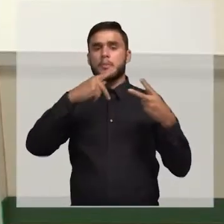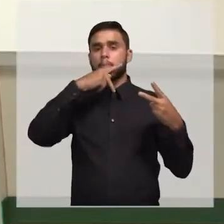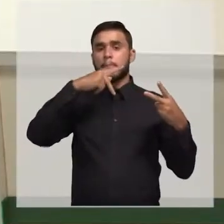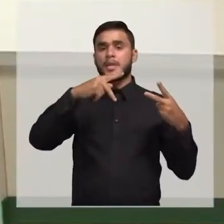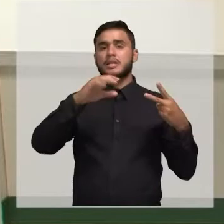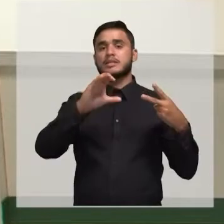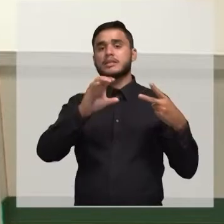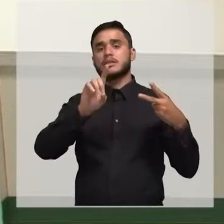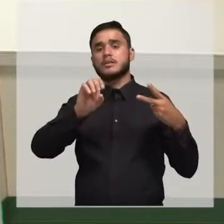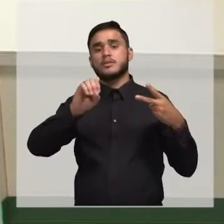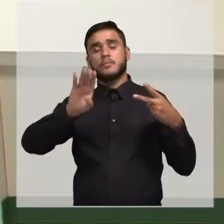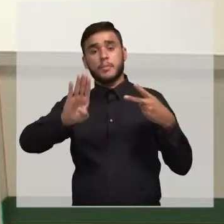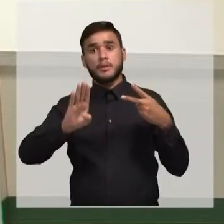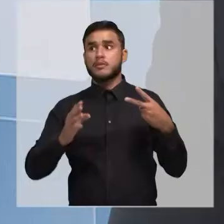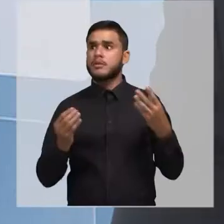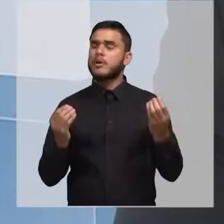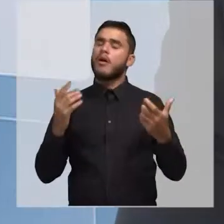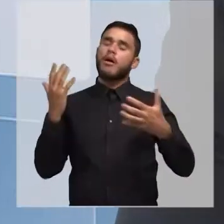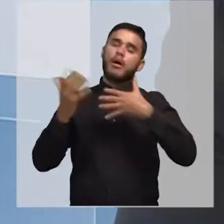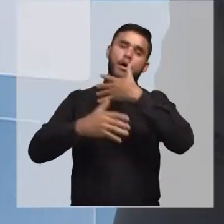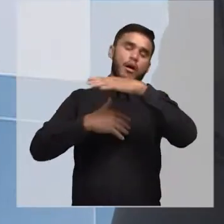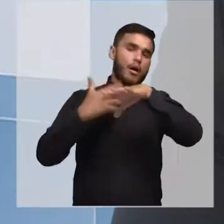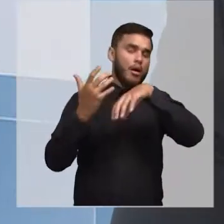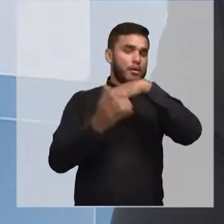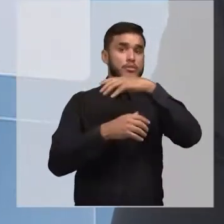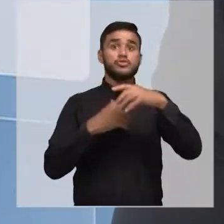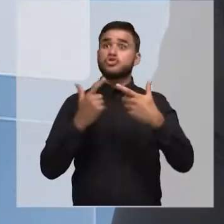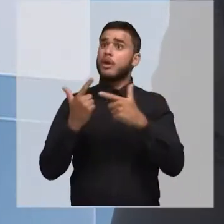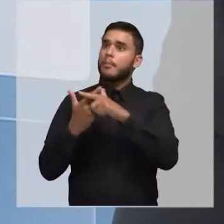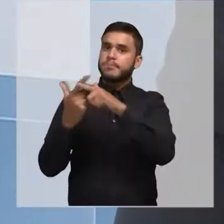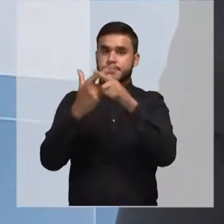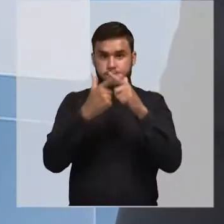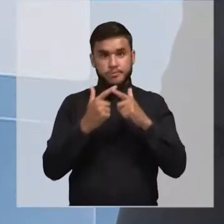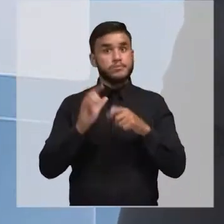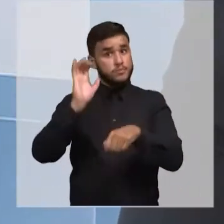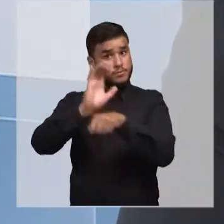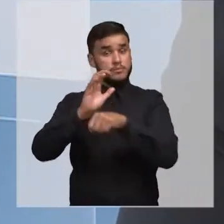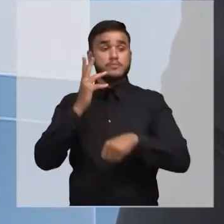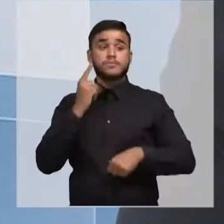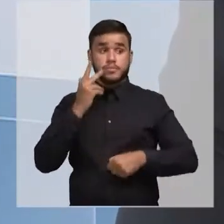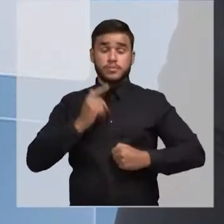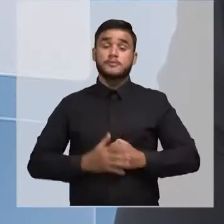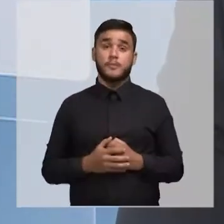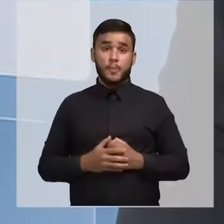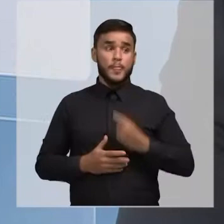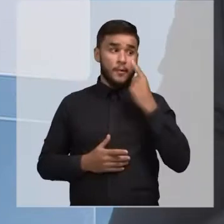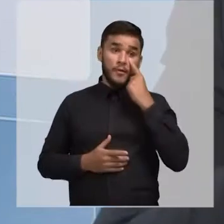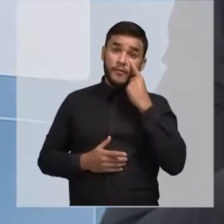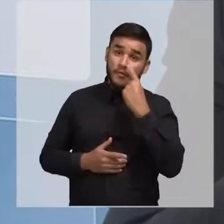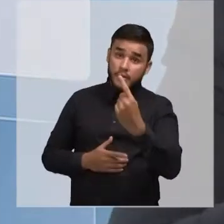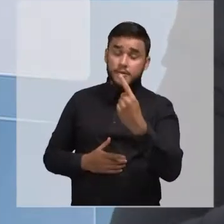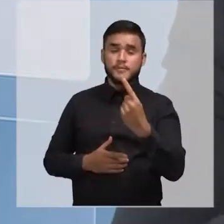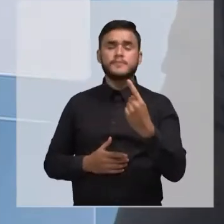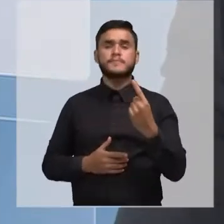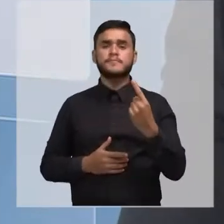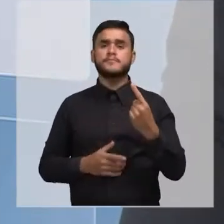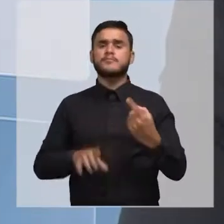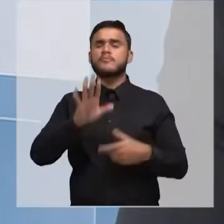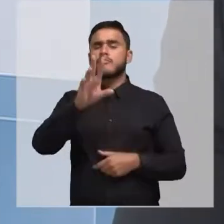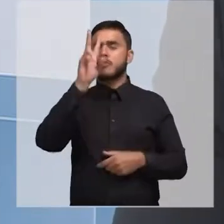séria que já gerou uma confusão aqui no Ceará. Mas quem deu a declaração não foi o